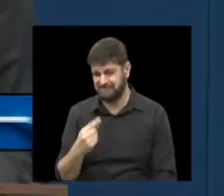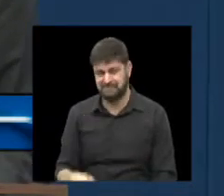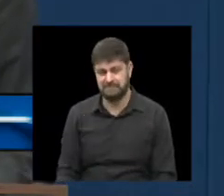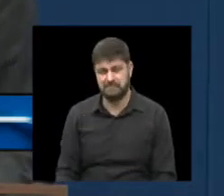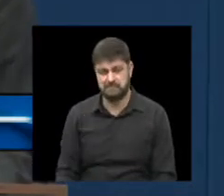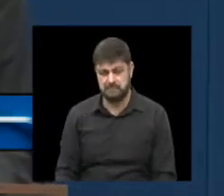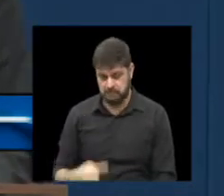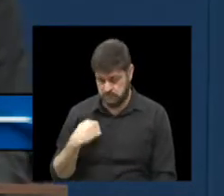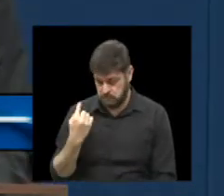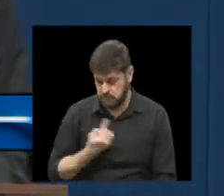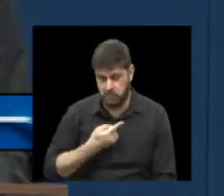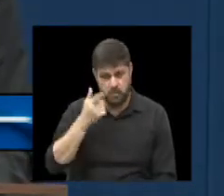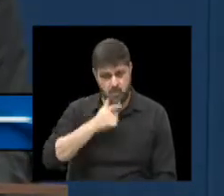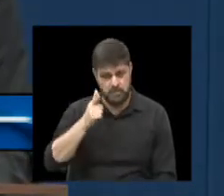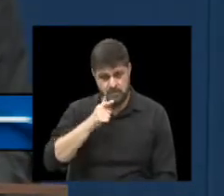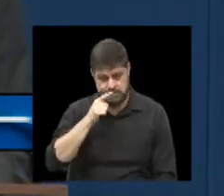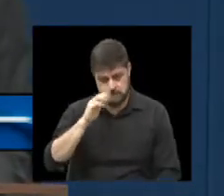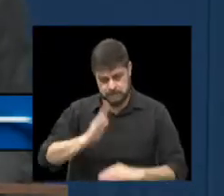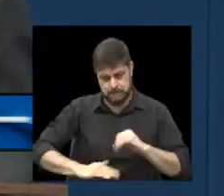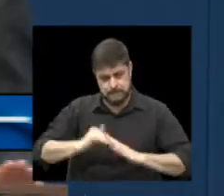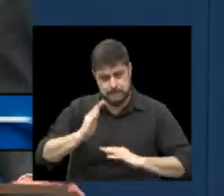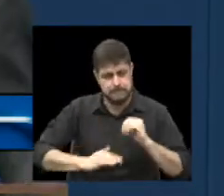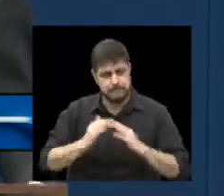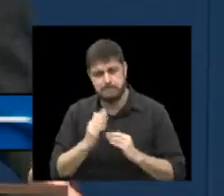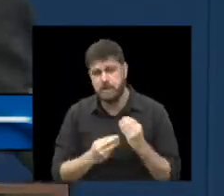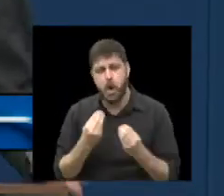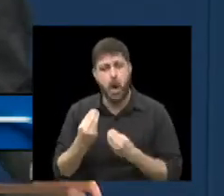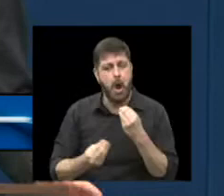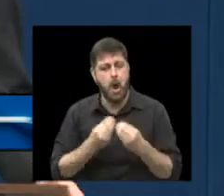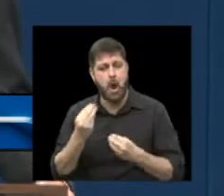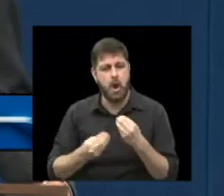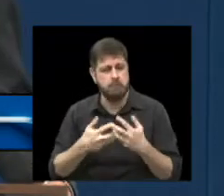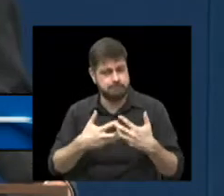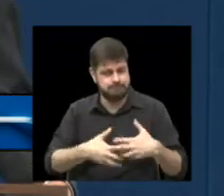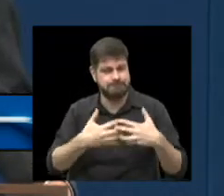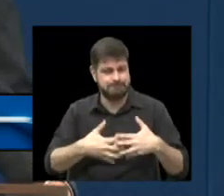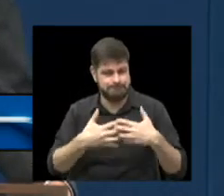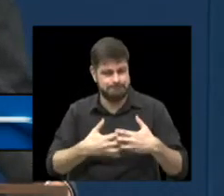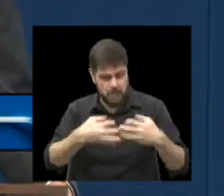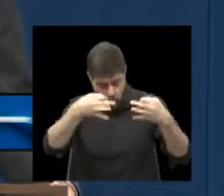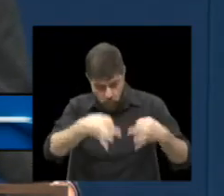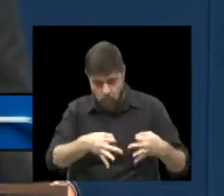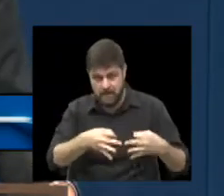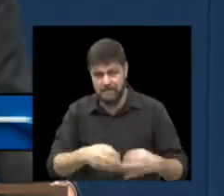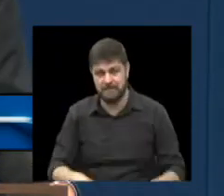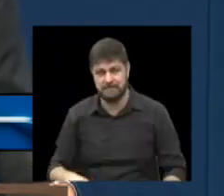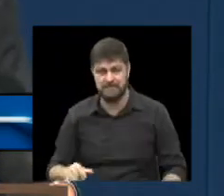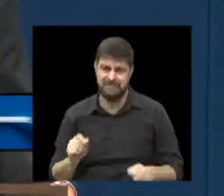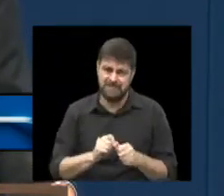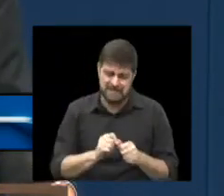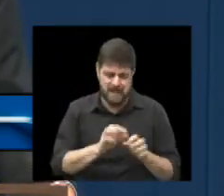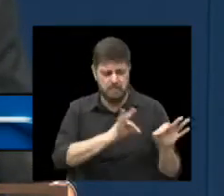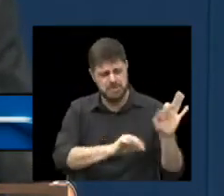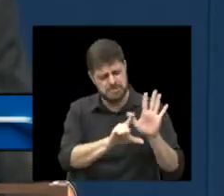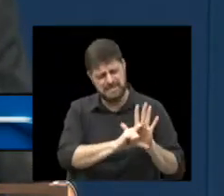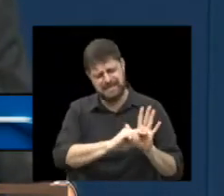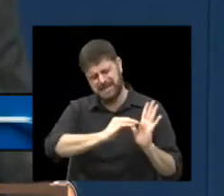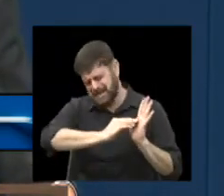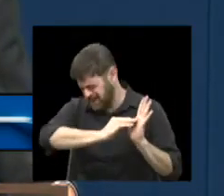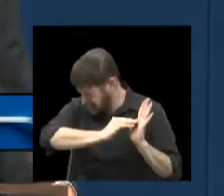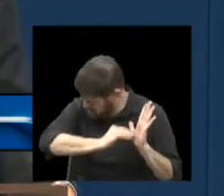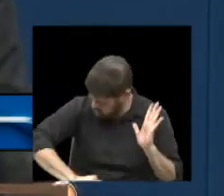gente possa dar os próximos passos na busca desse equilíbrio, realmente a palavra de ordem é retira a